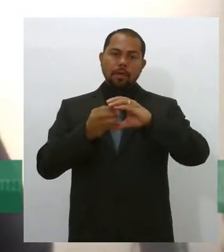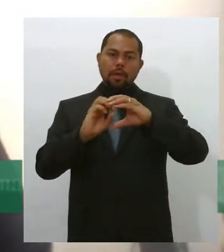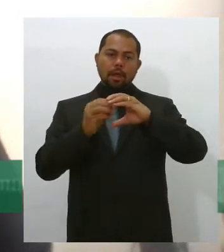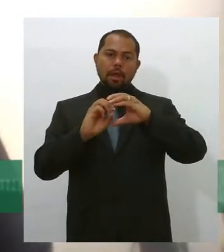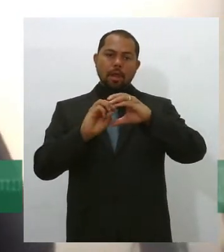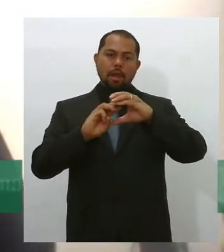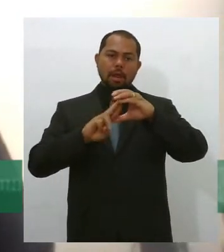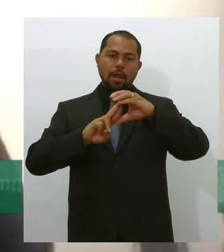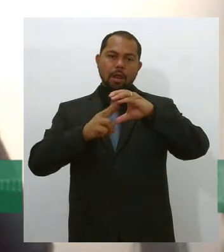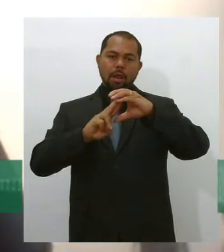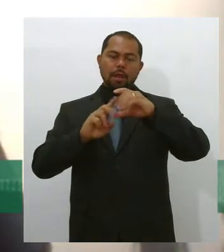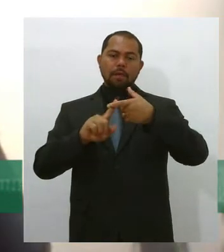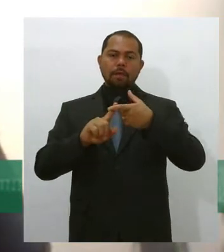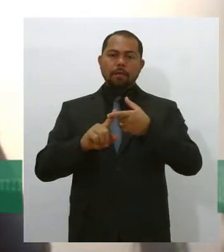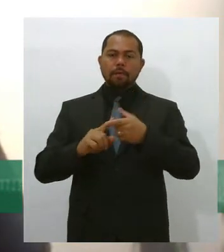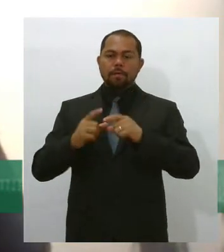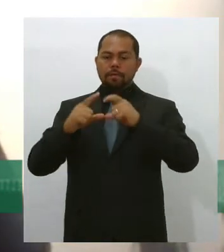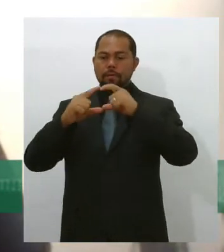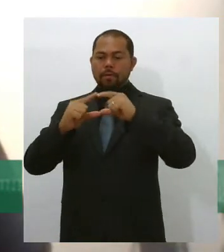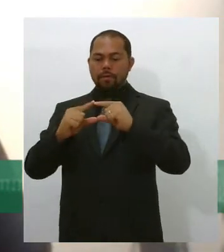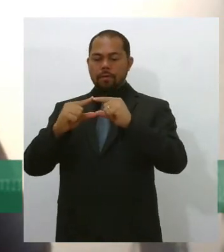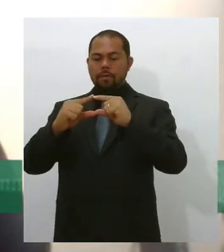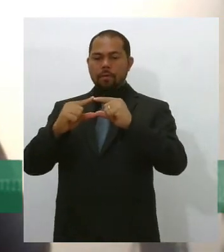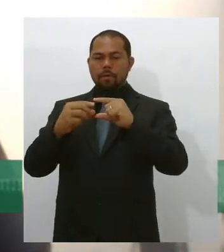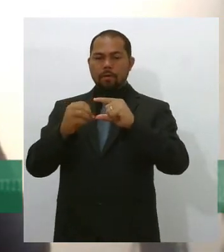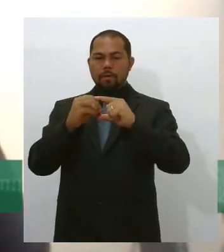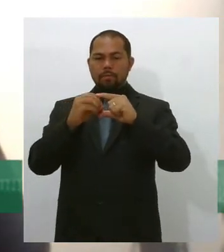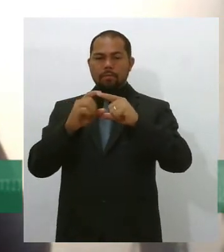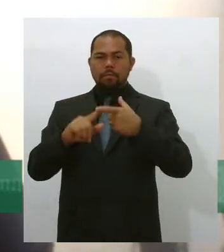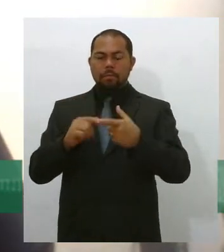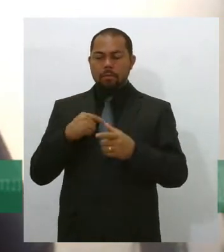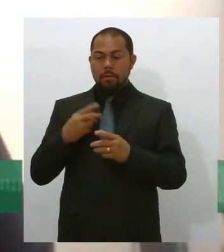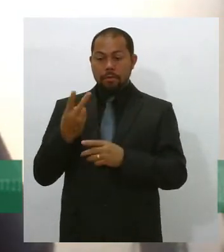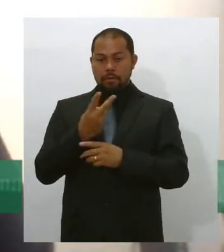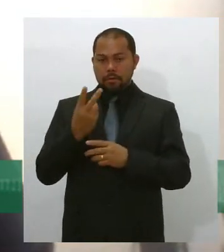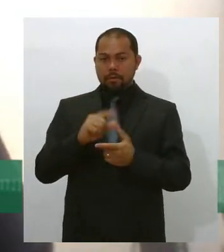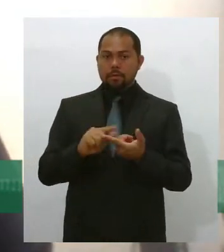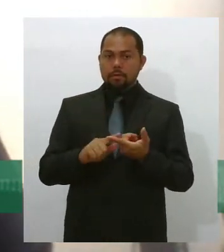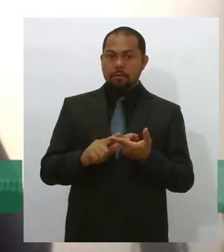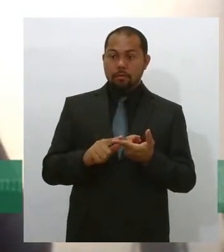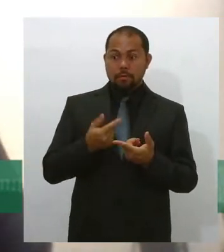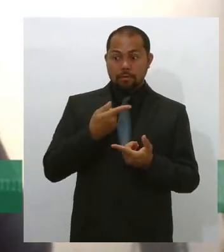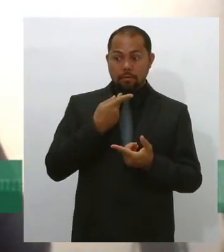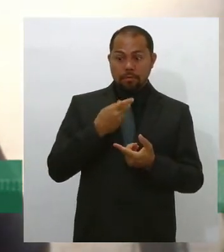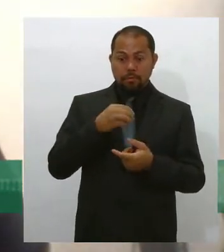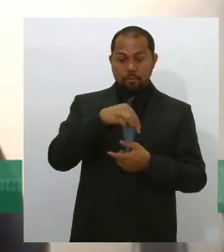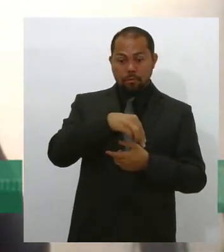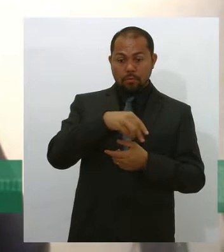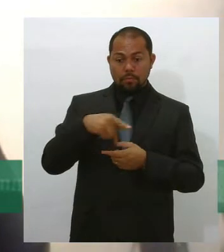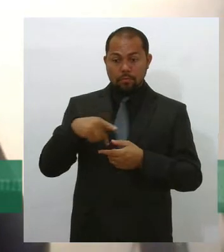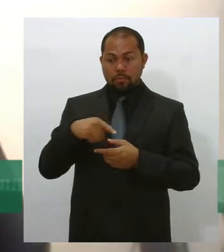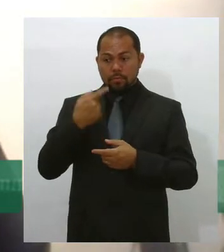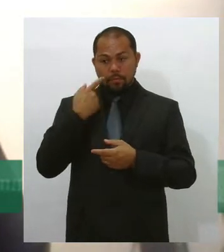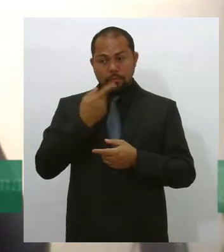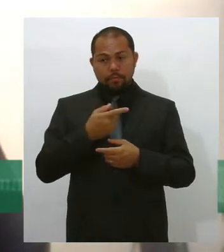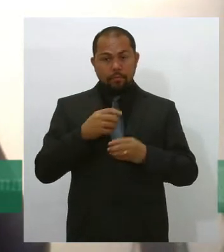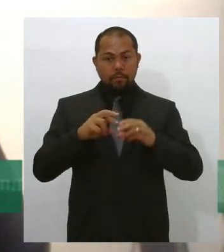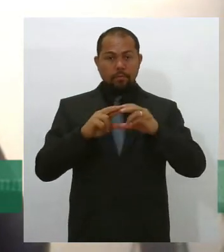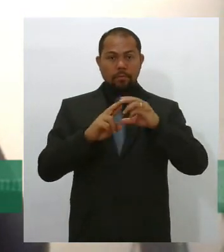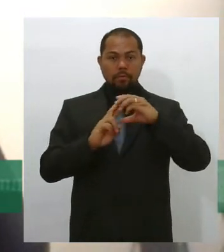aonde por exemplo na apuração feita pelo Ministério Público na ocasião a TV Record comercializava